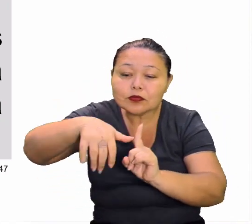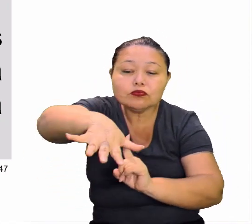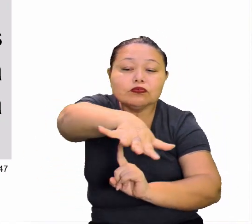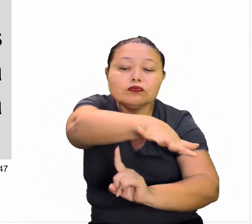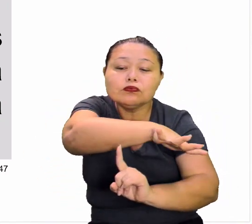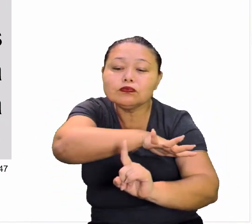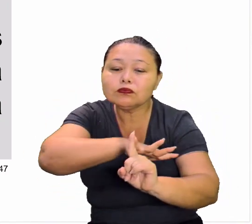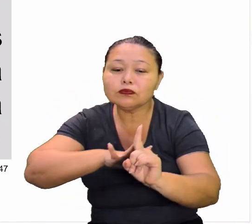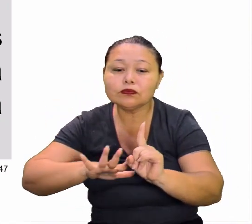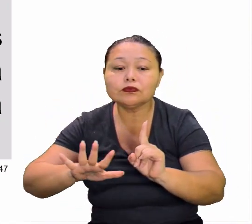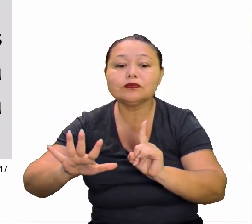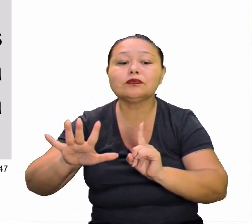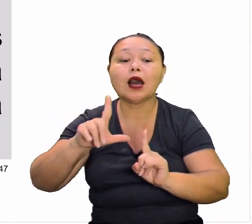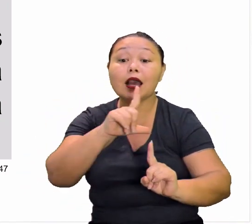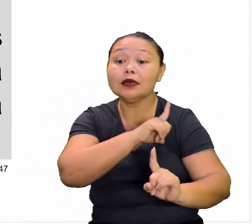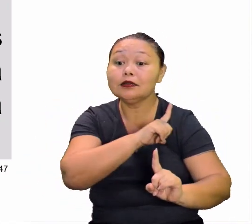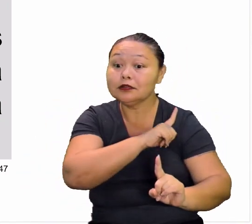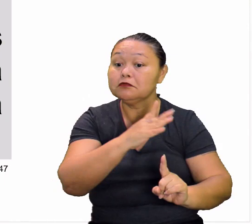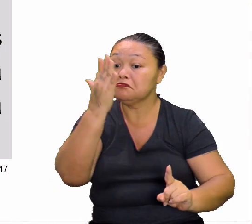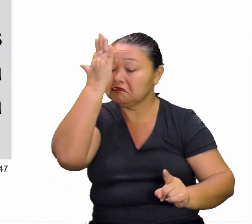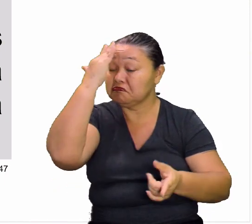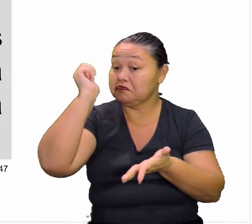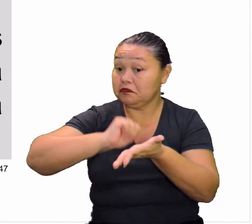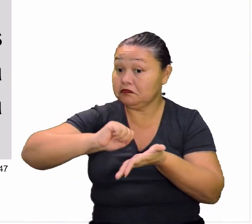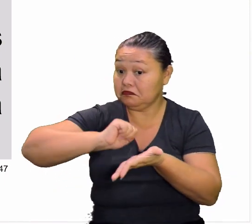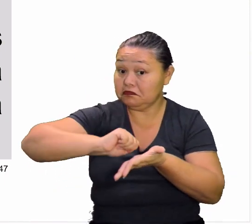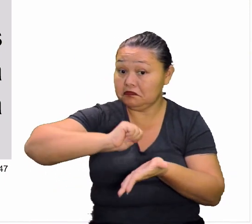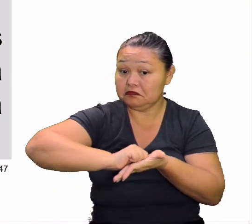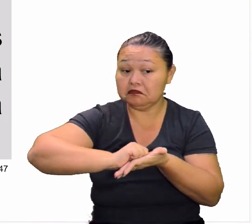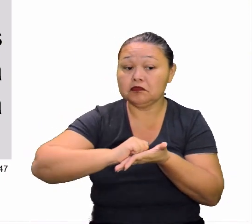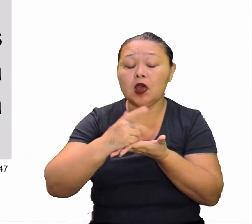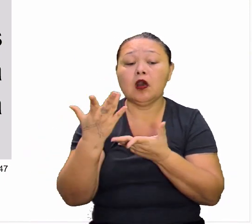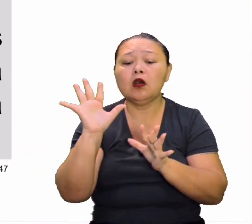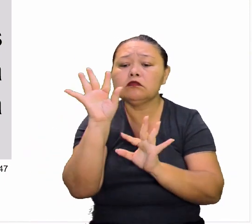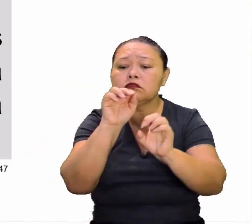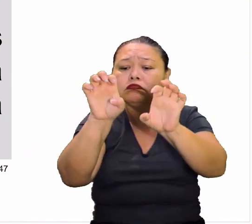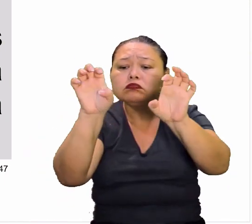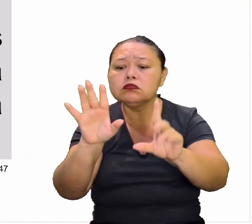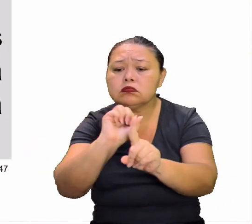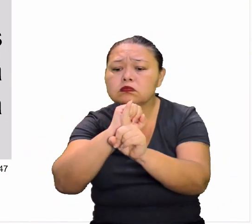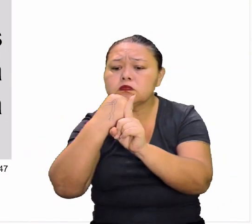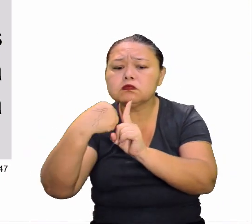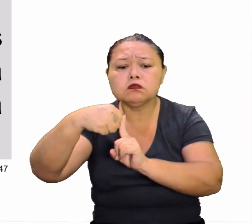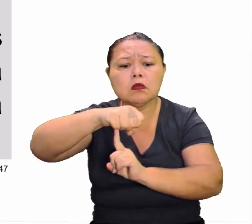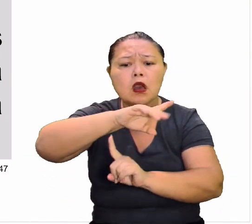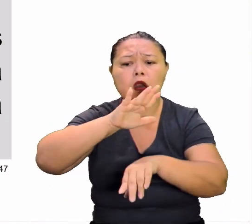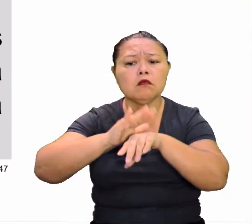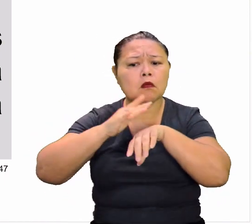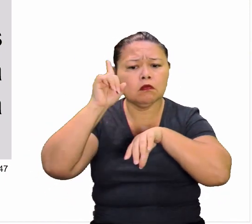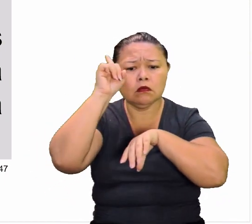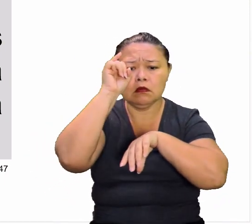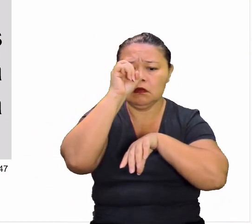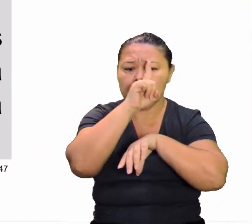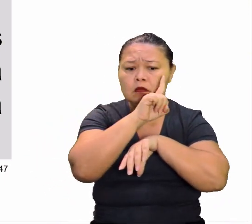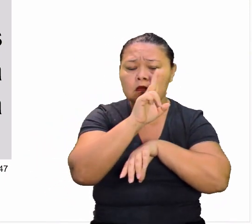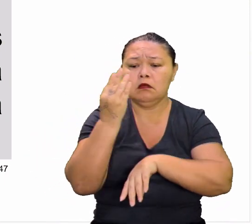dotadas de escrita e de uma estrutura social complexa,